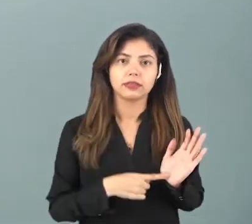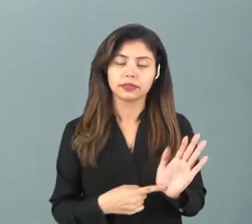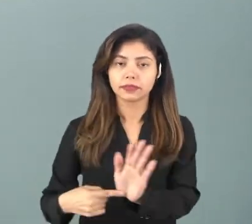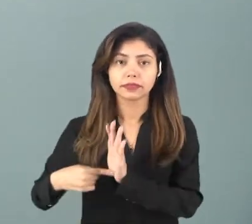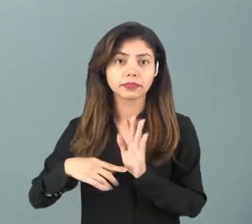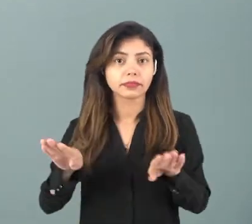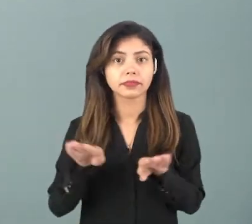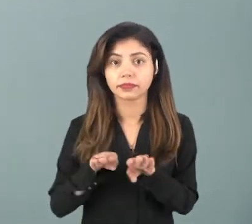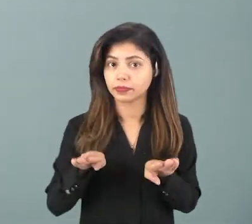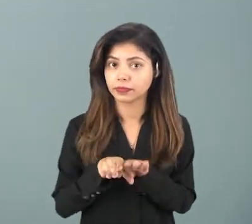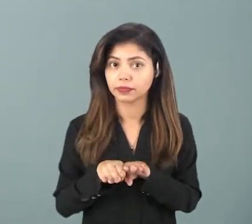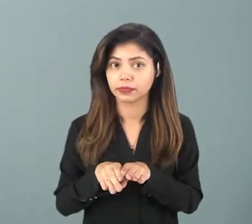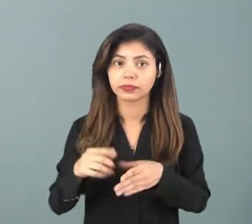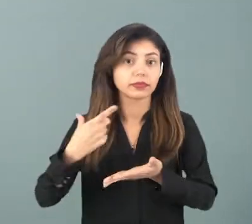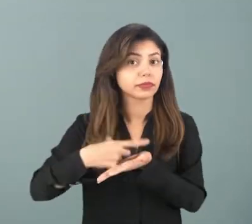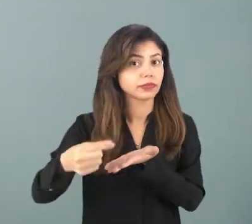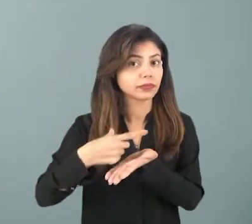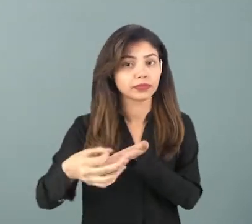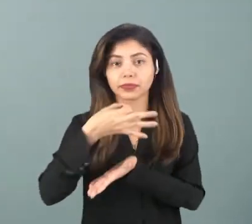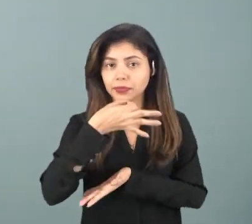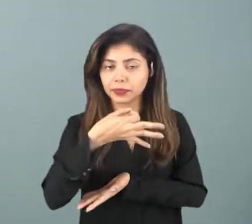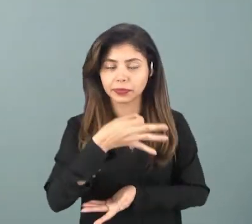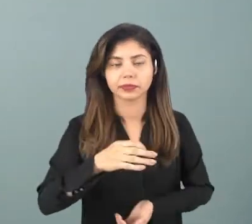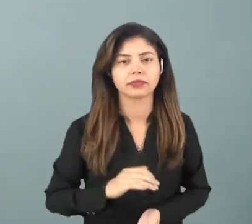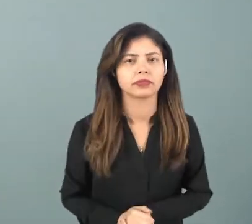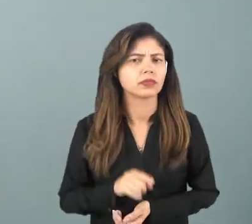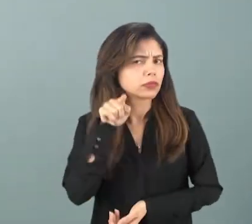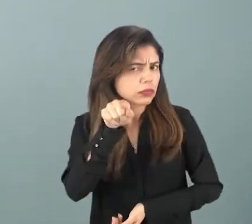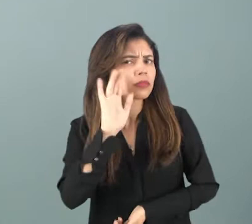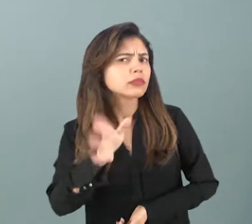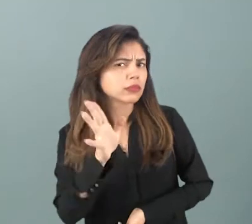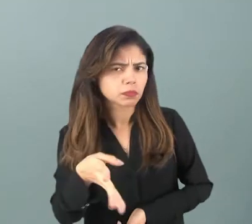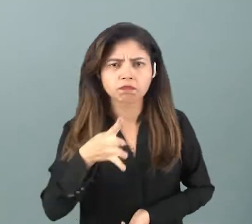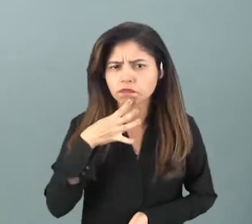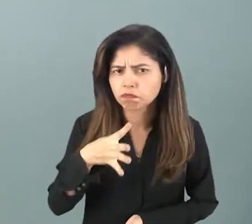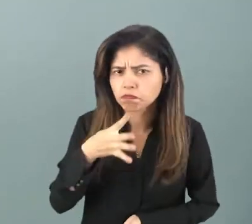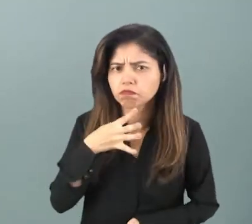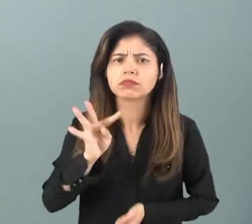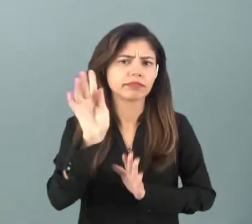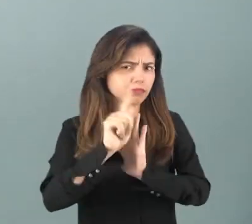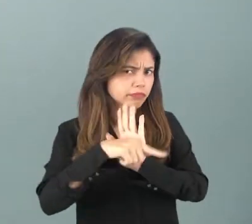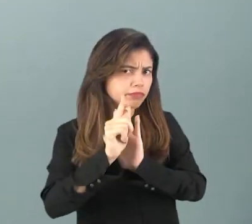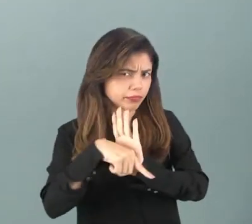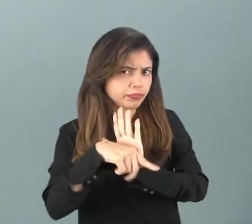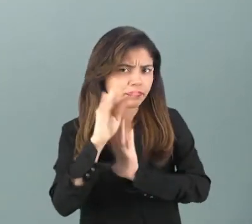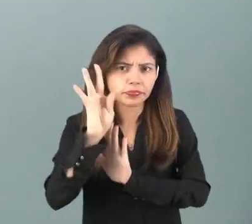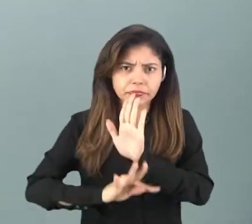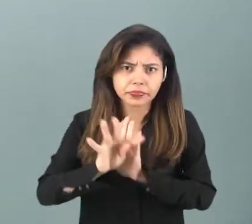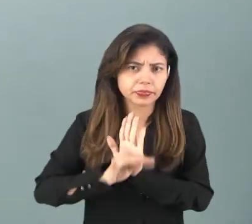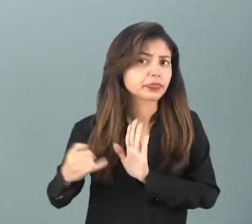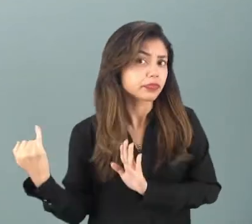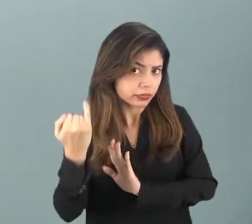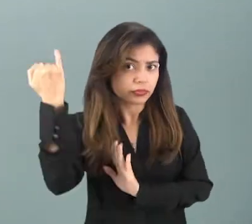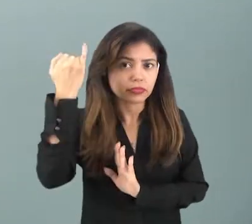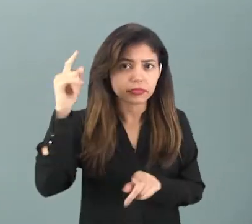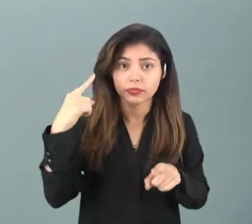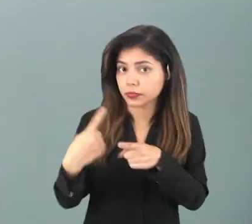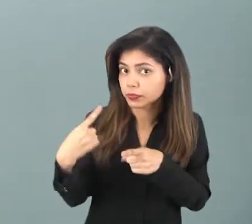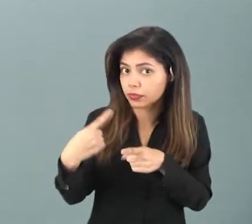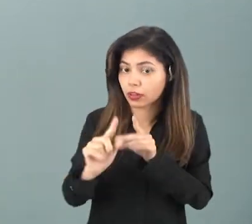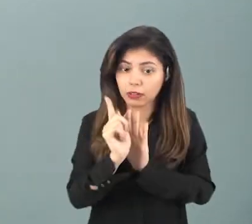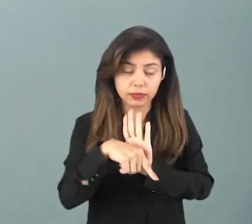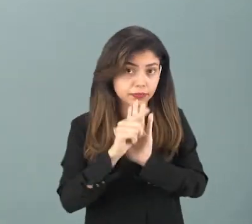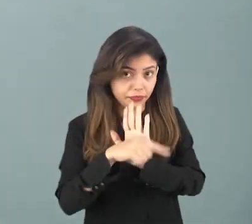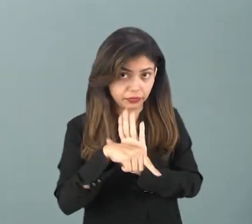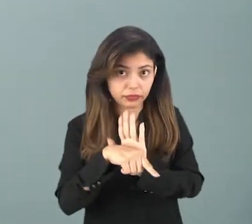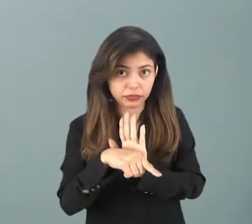aula hoje é artigo de opinião. Já ouviu falar desse gênero textual? Ele é muito importante porque é um gênero que a